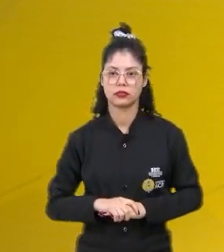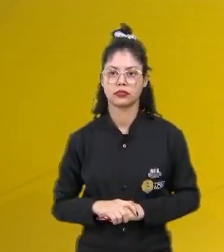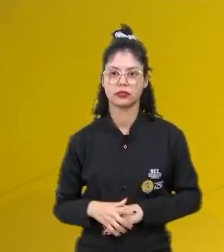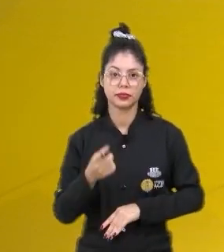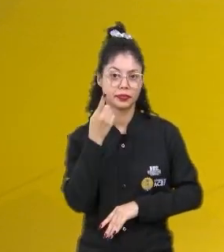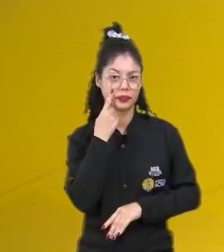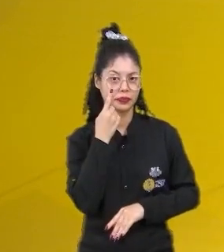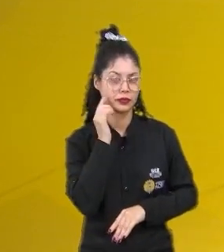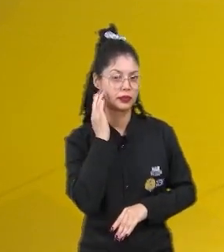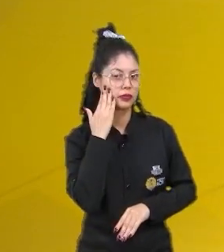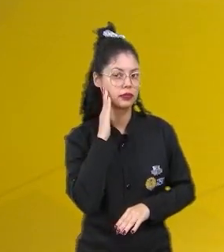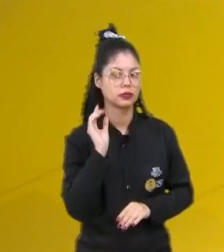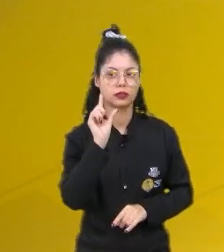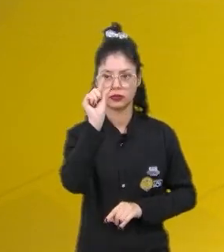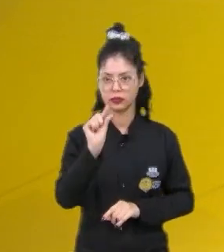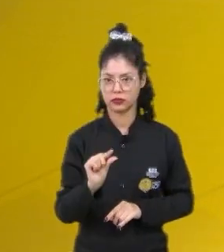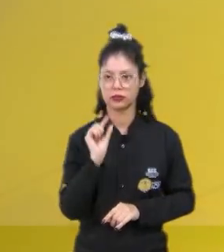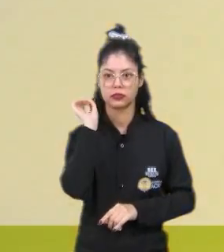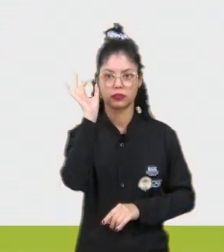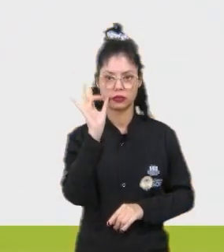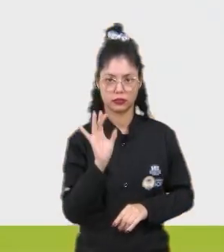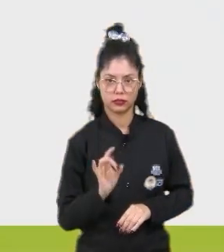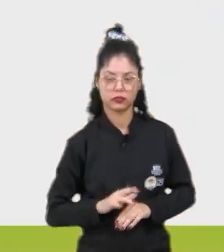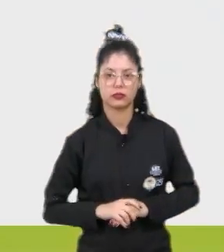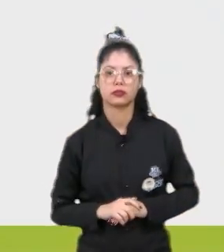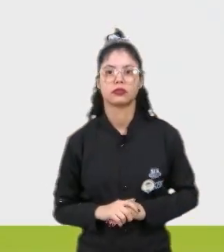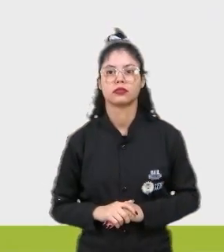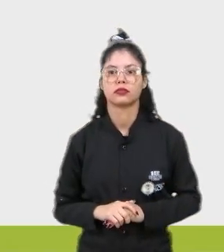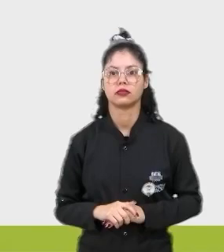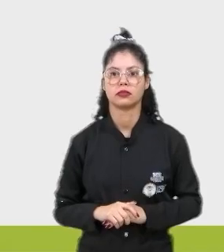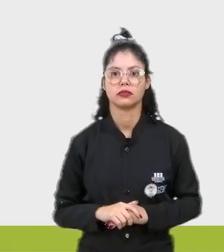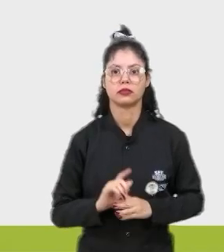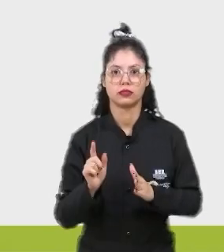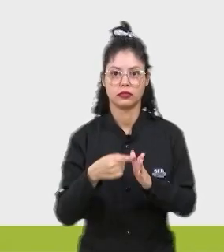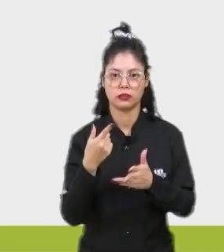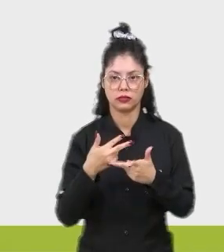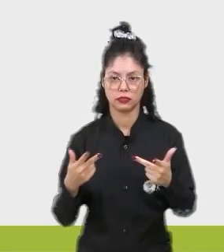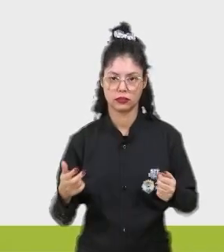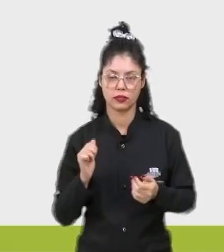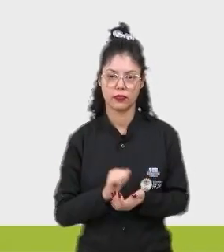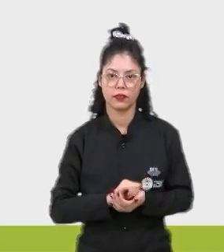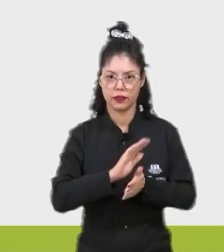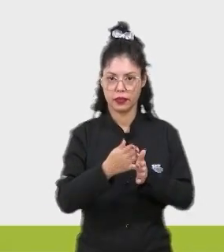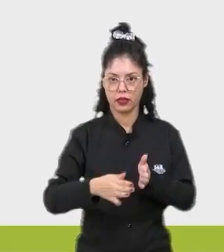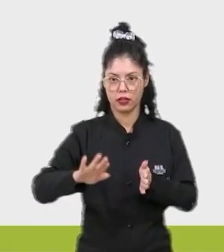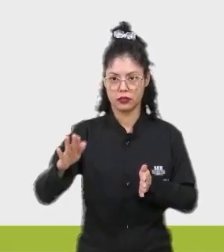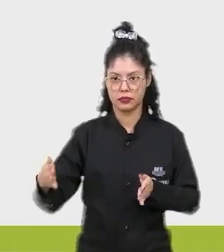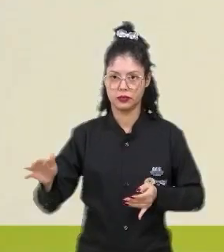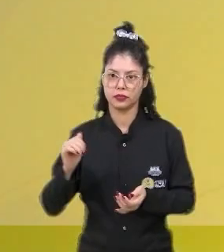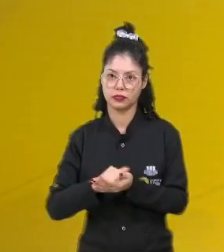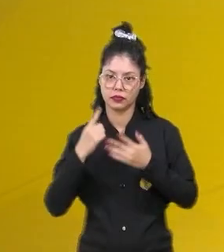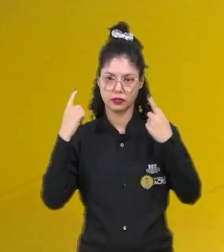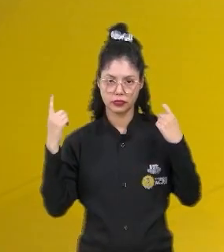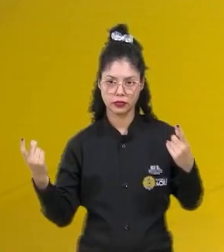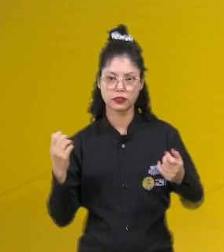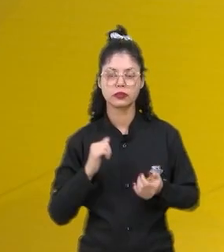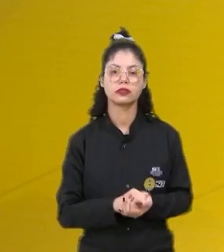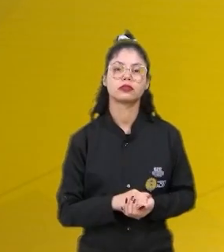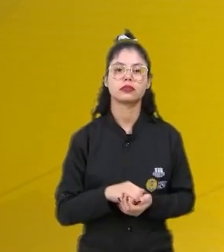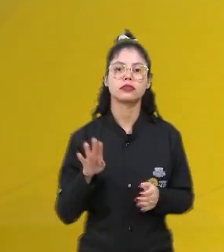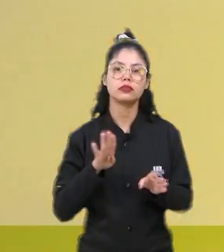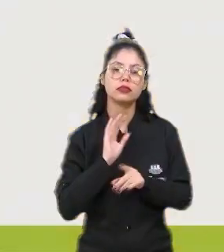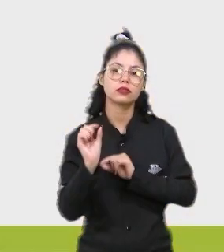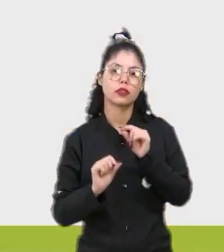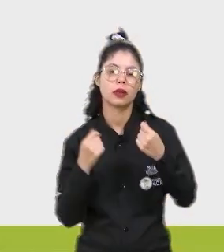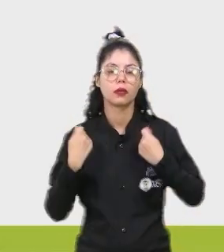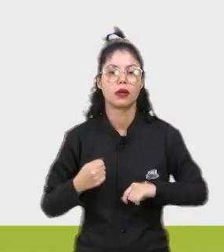analisar aqui e entender um pouco de cada um. Então, vamos lá? Primeira coisa, quando eu falo de ondas sonoras, né, a questão do som,